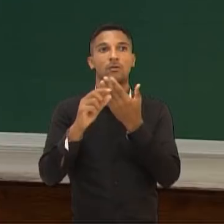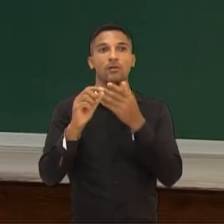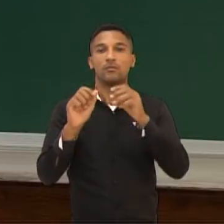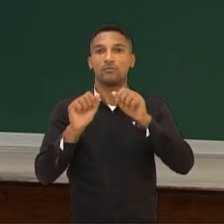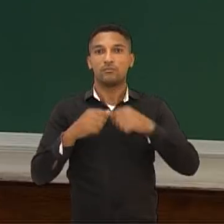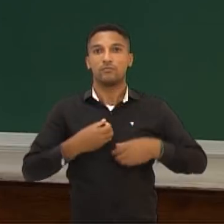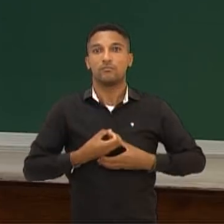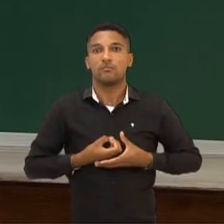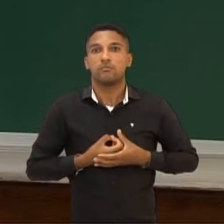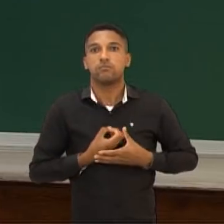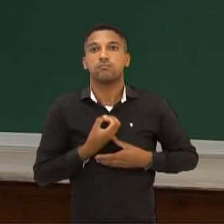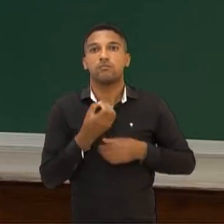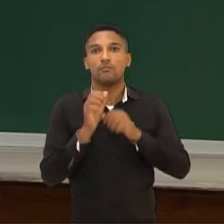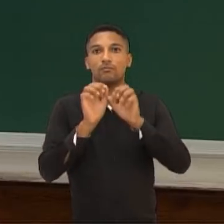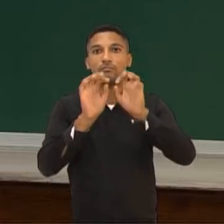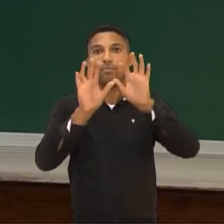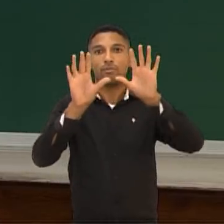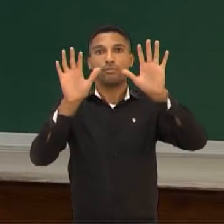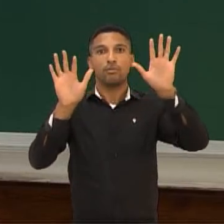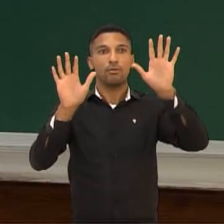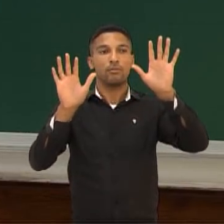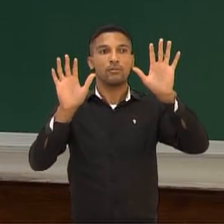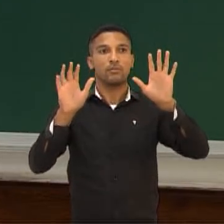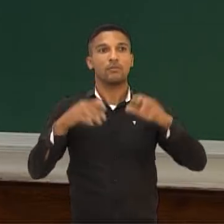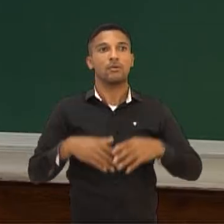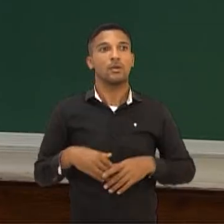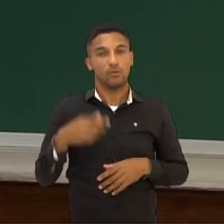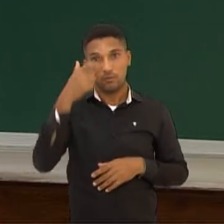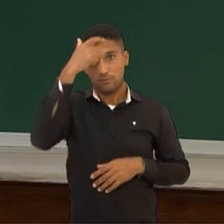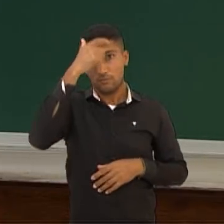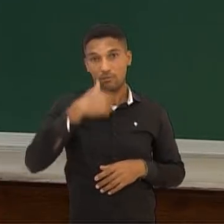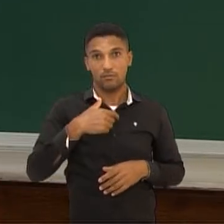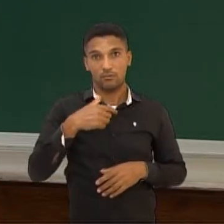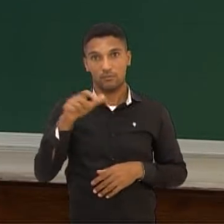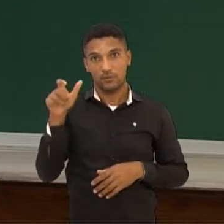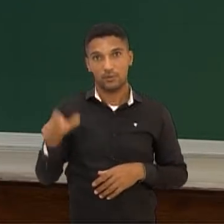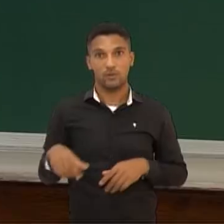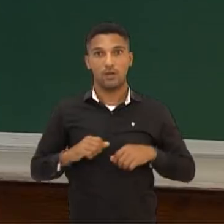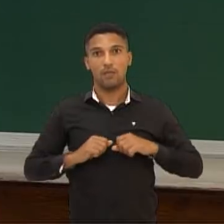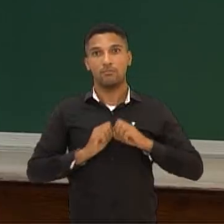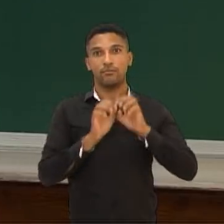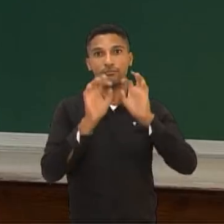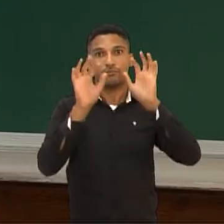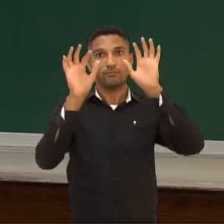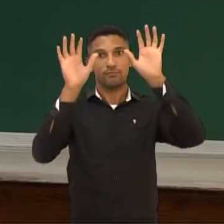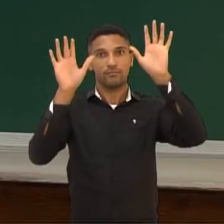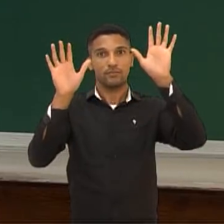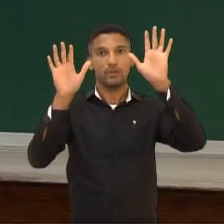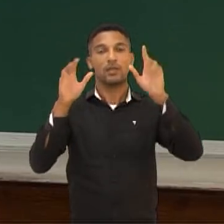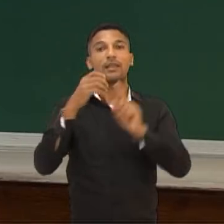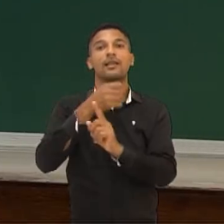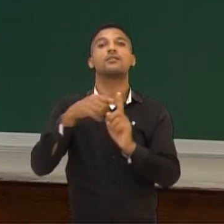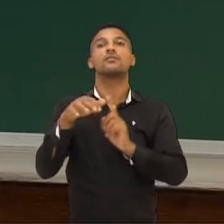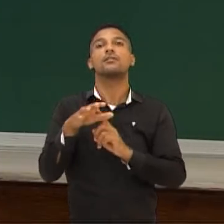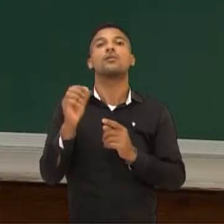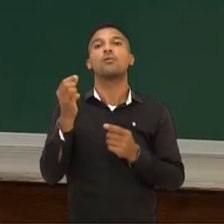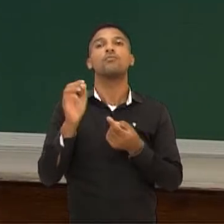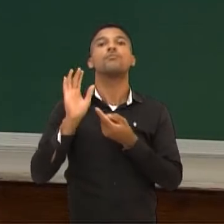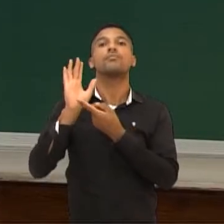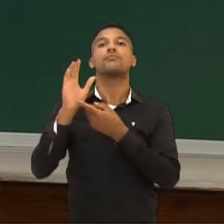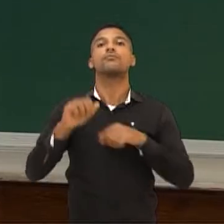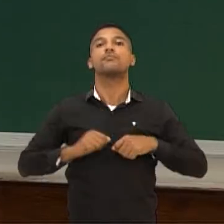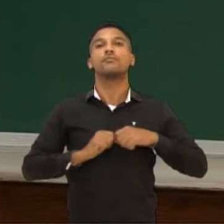que está germinando ali, brotando dessa pessoa, dessa arte afro para a nossa sociedade, né? Então,